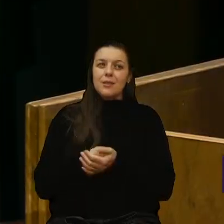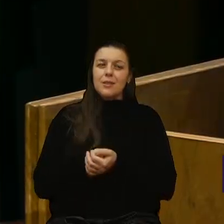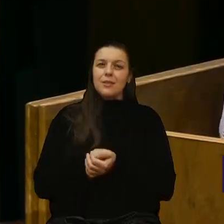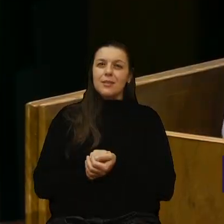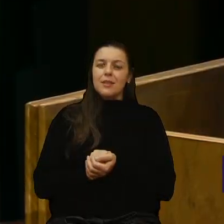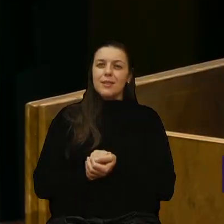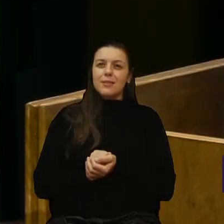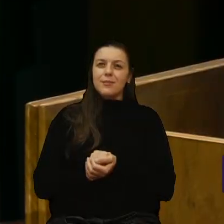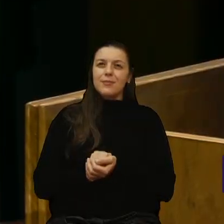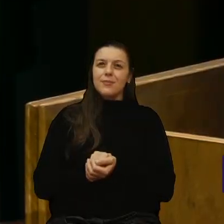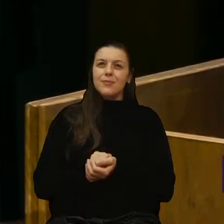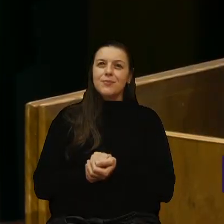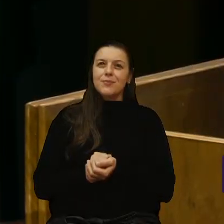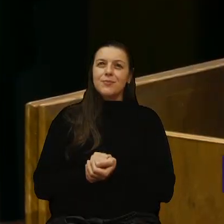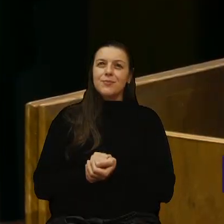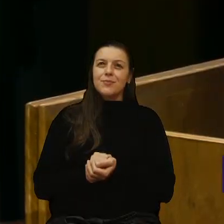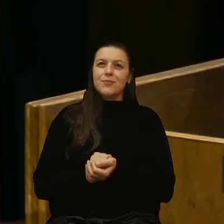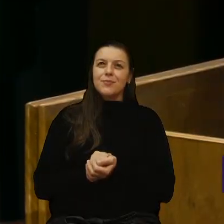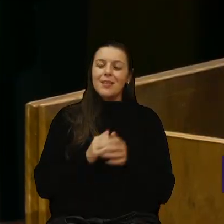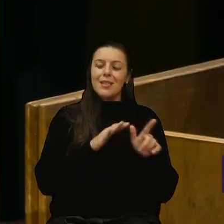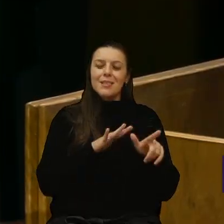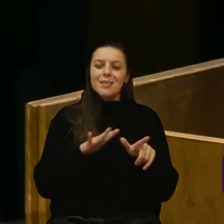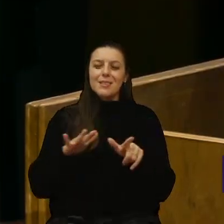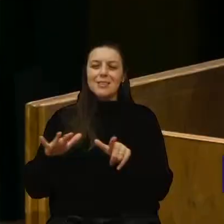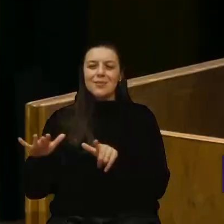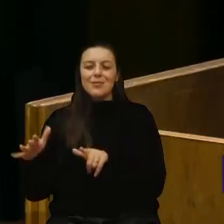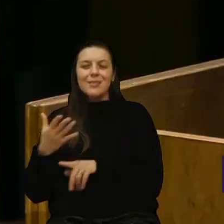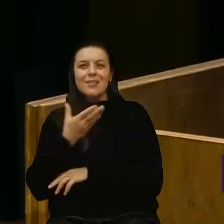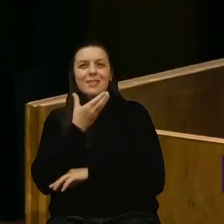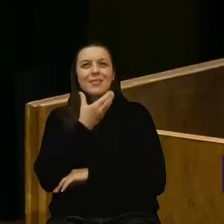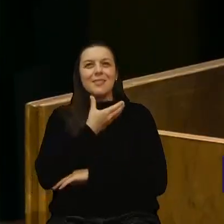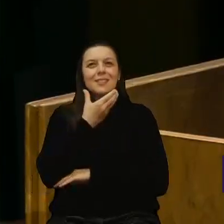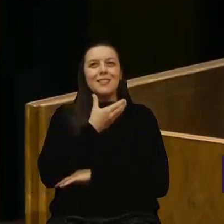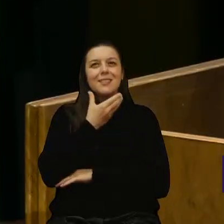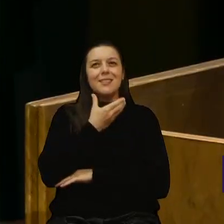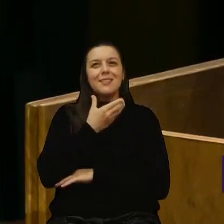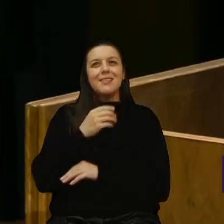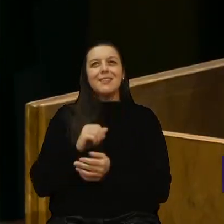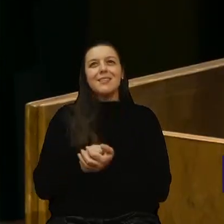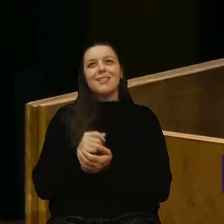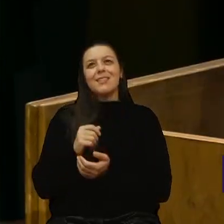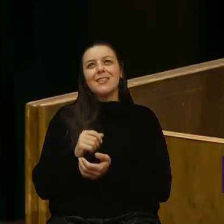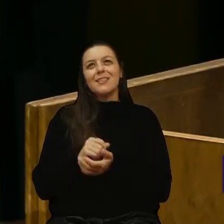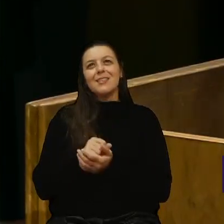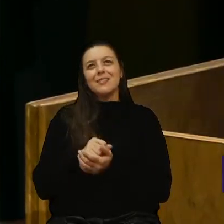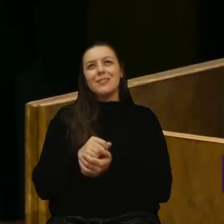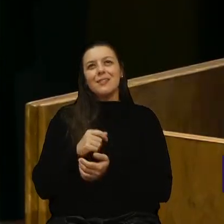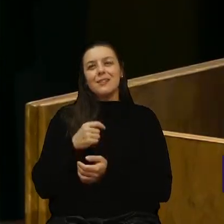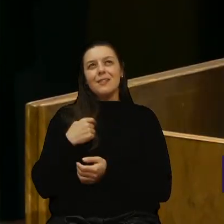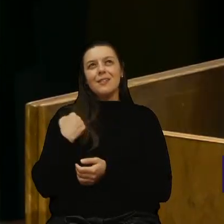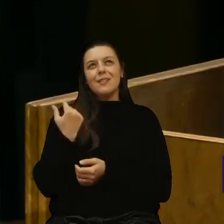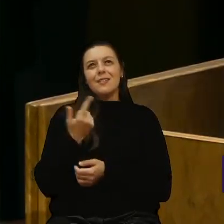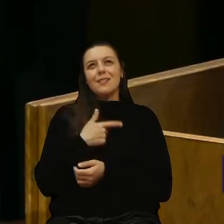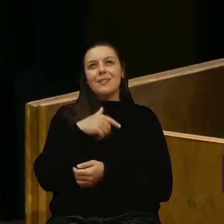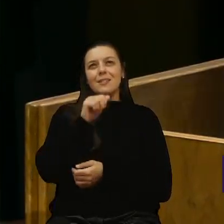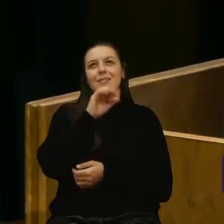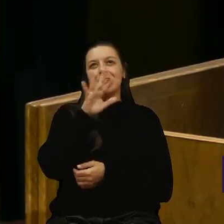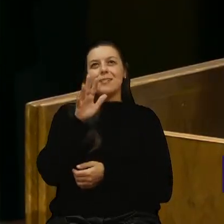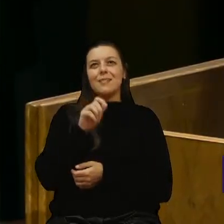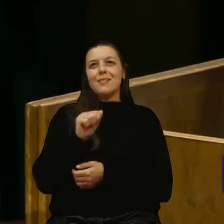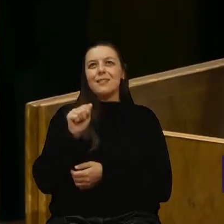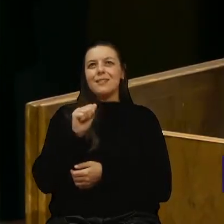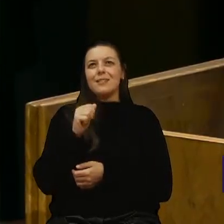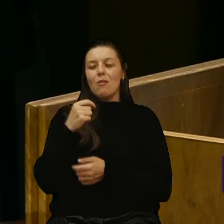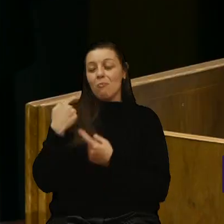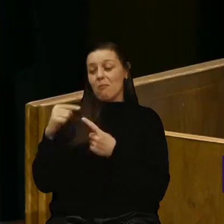estarmos aqui nessa semana de dezembro. A nós que somos africanistas, o vereador Cláudio Libardi sempre me